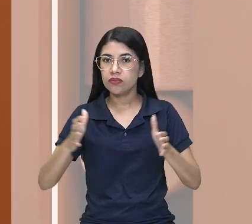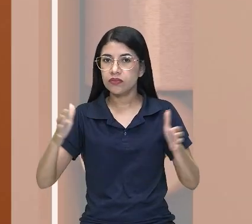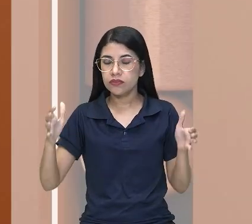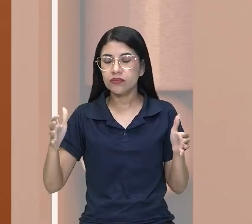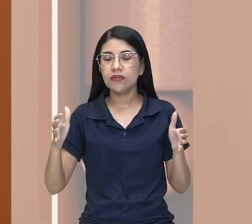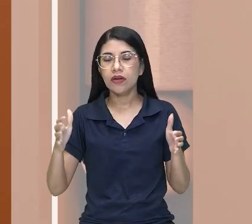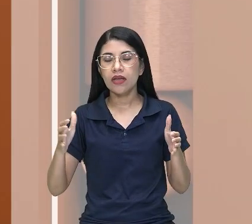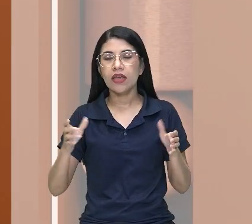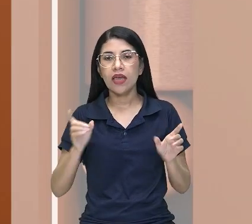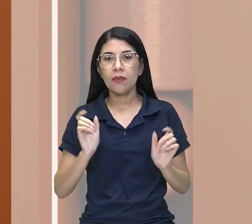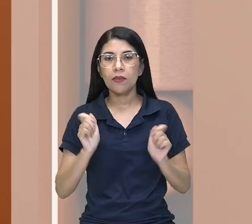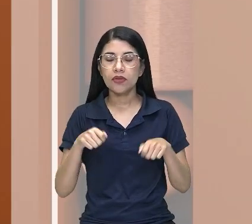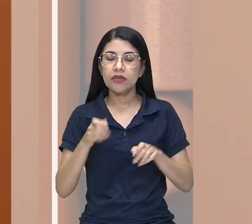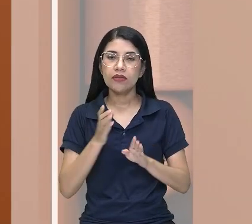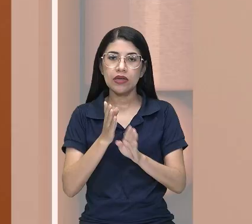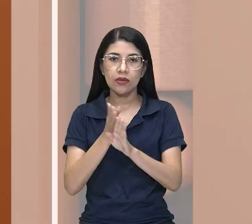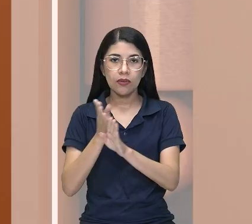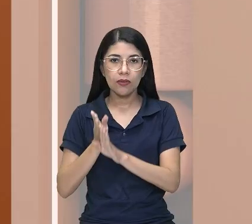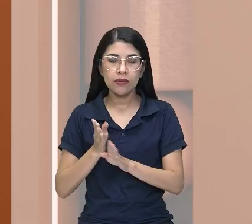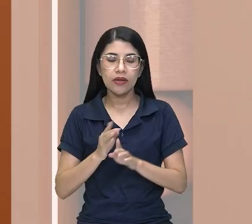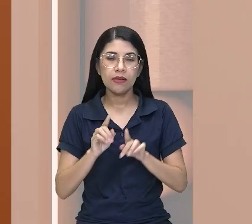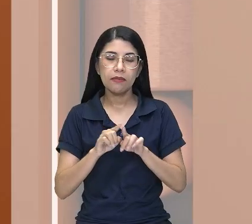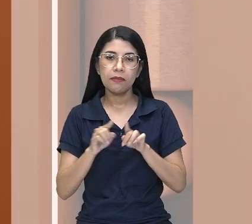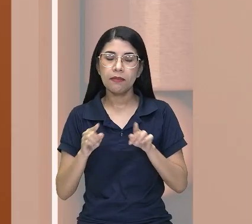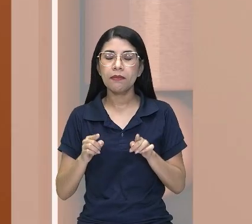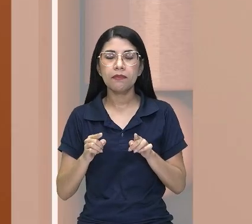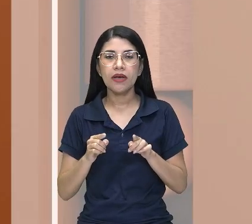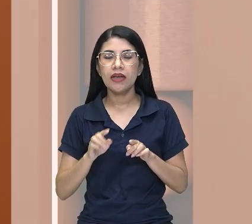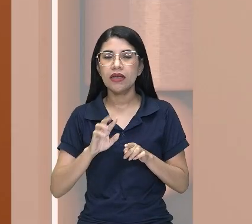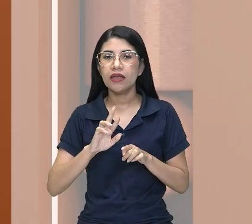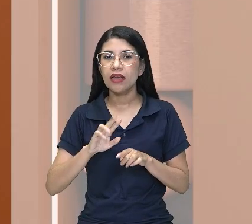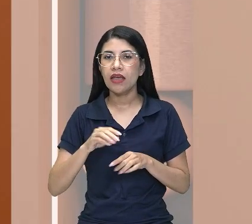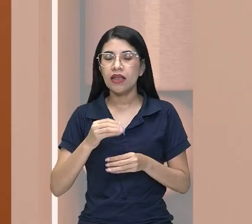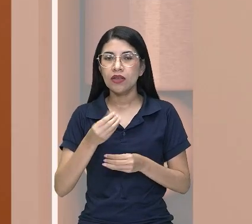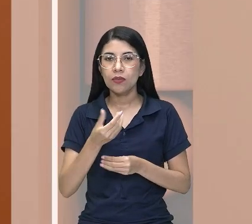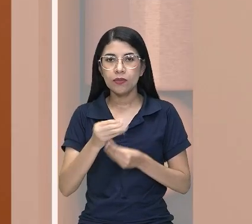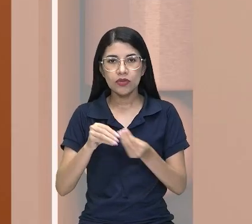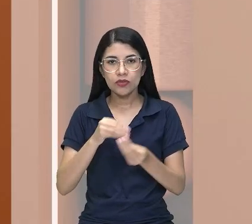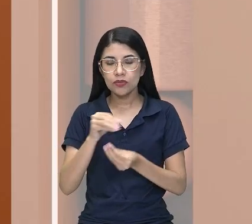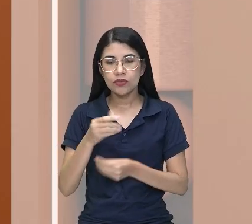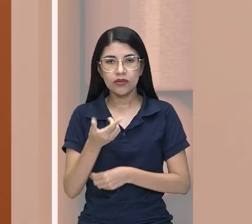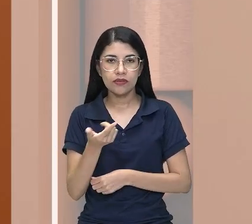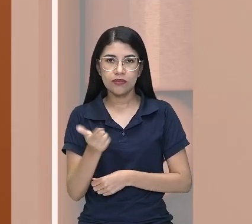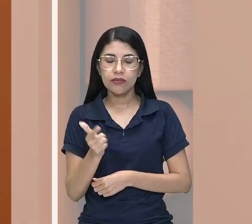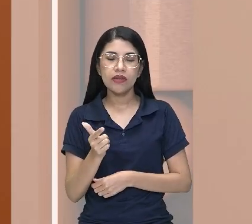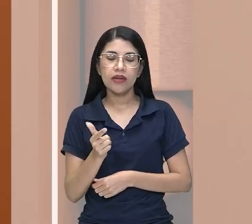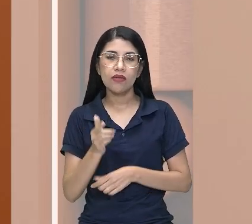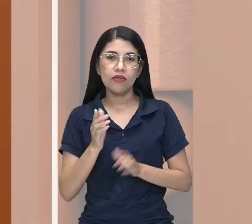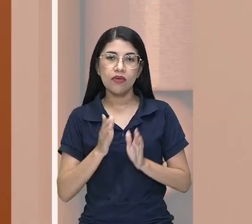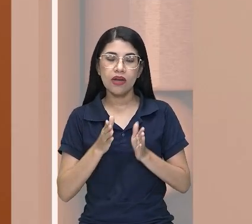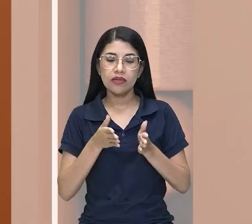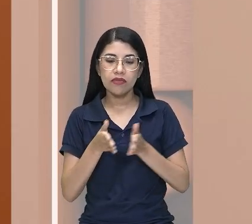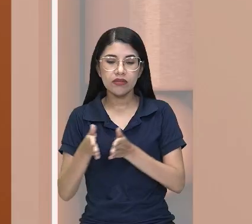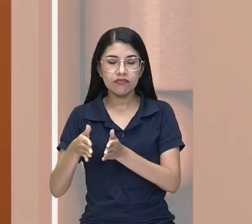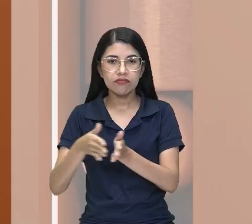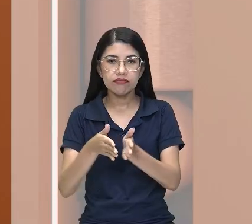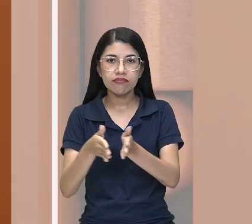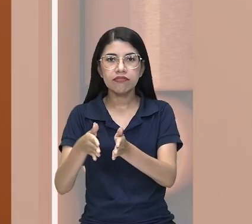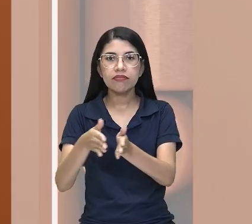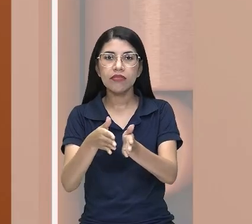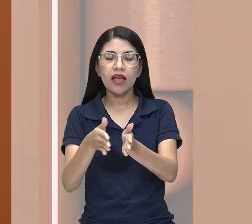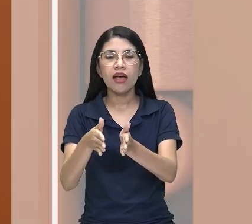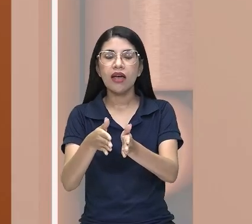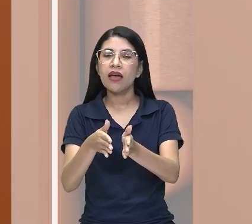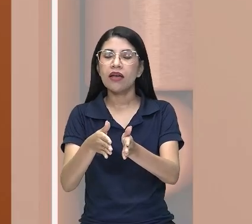eles se encontram, mas de cara eles não se misturam logo. Eles correm assim lado